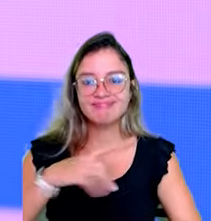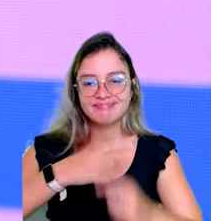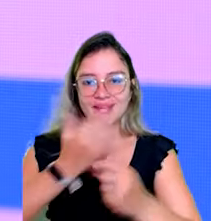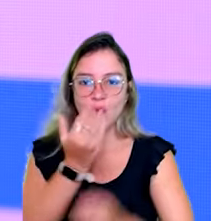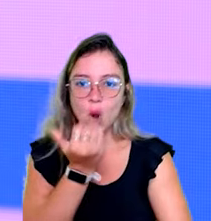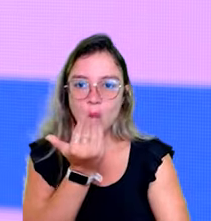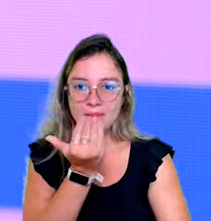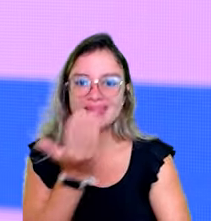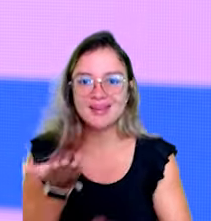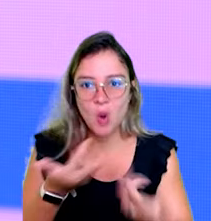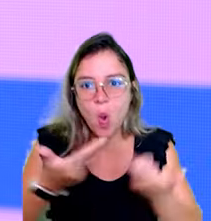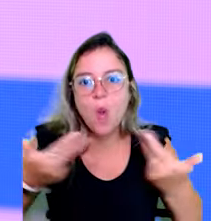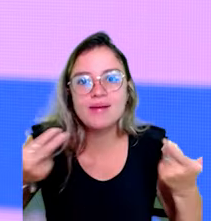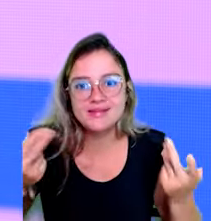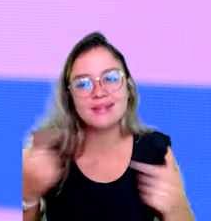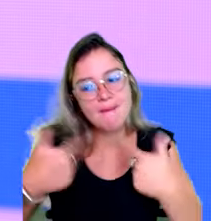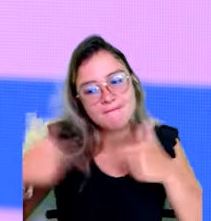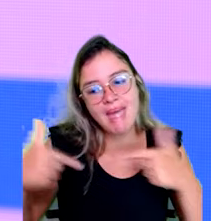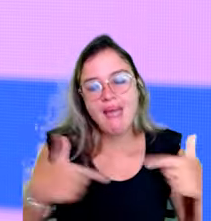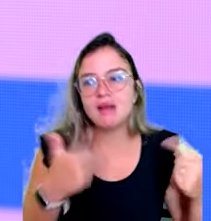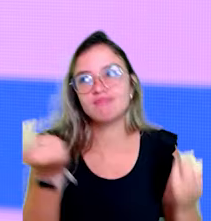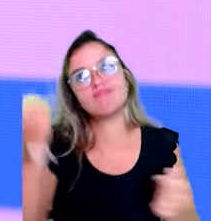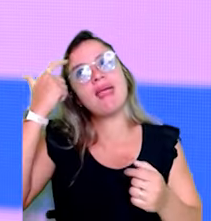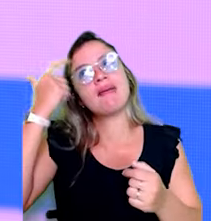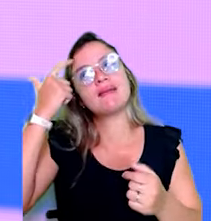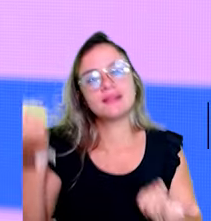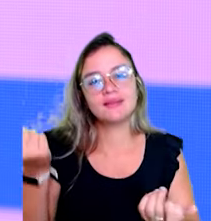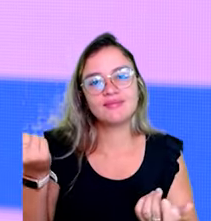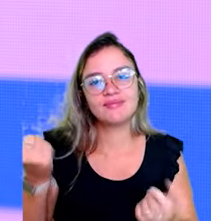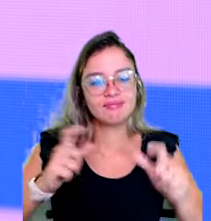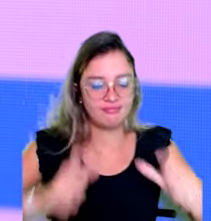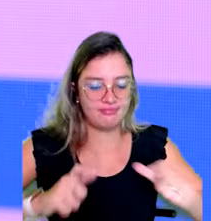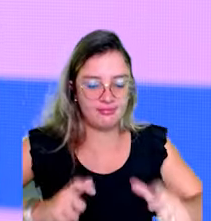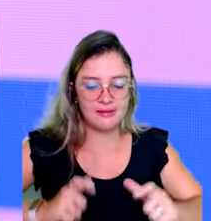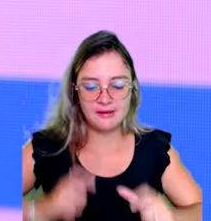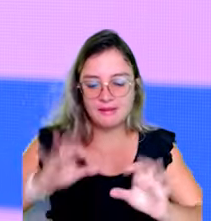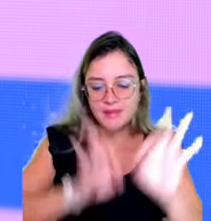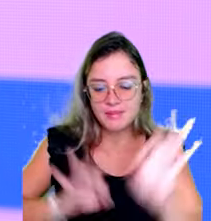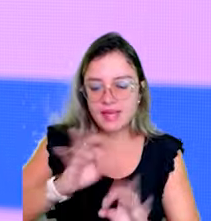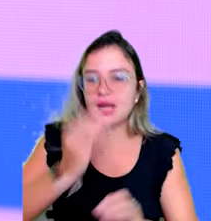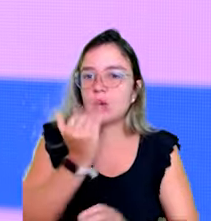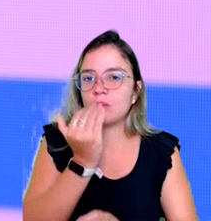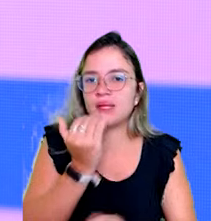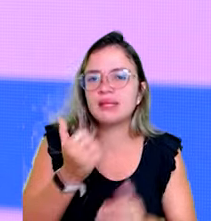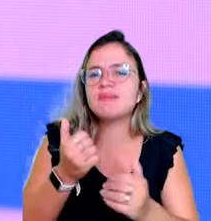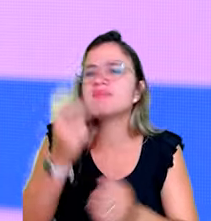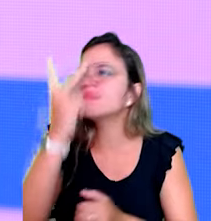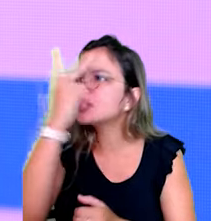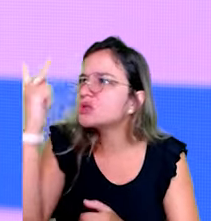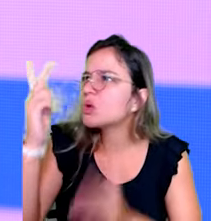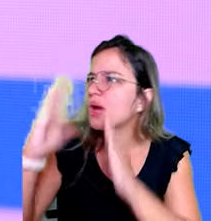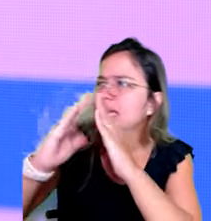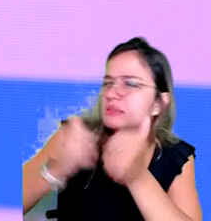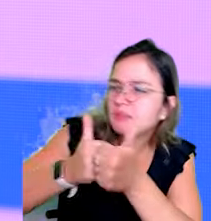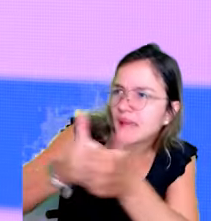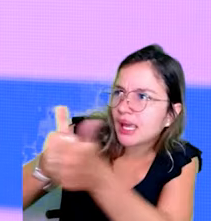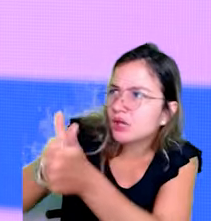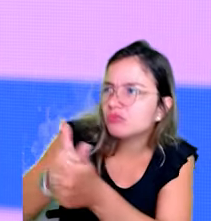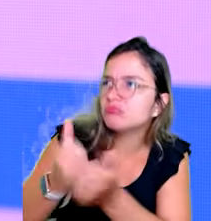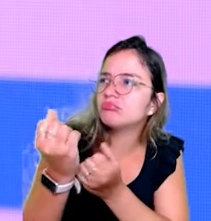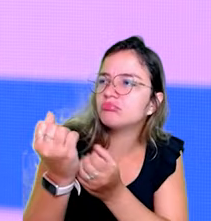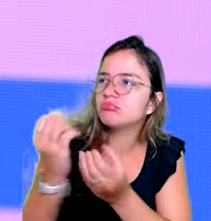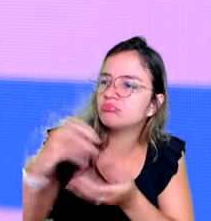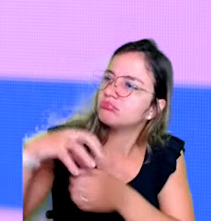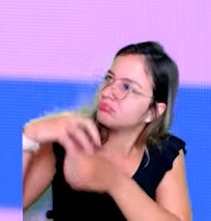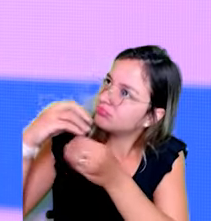empreender com marmitas, fornecendo para pessoas próximas da sua casa, fornecendo para algumas empresas